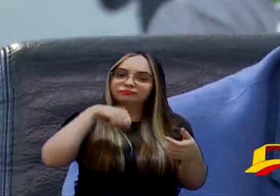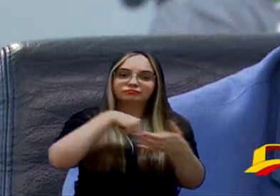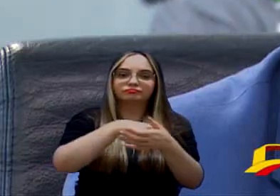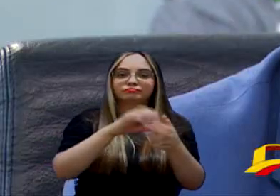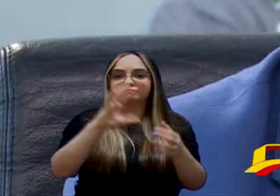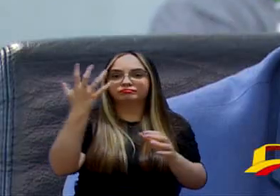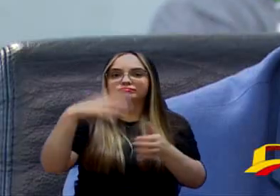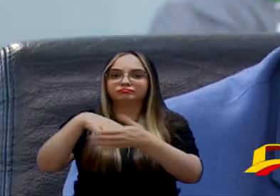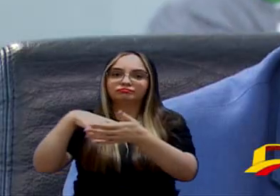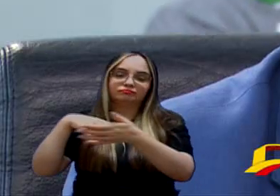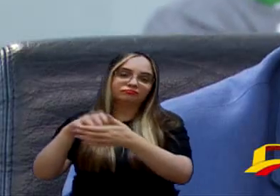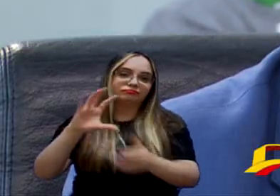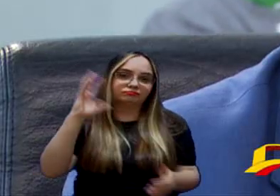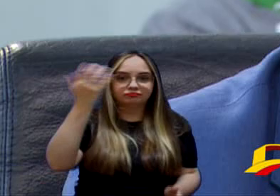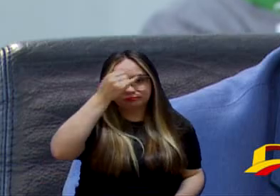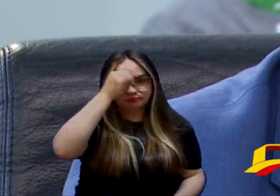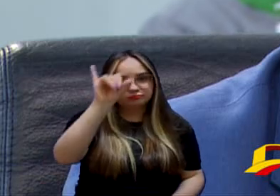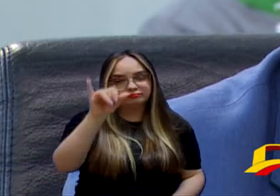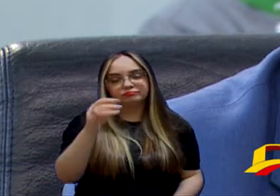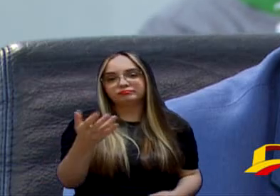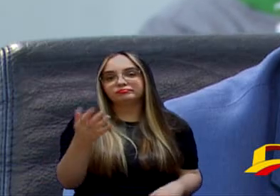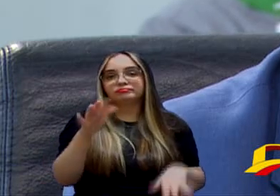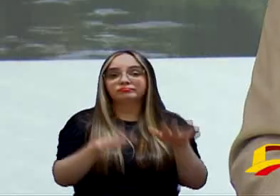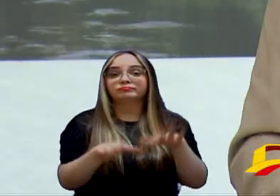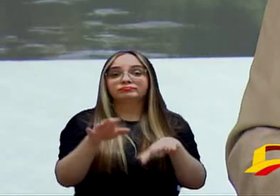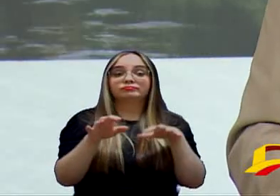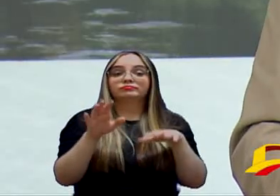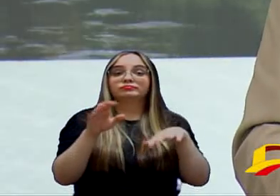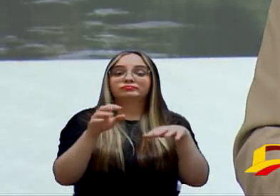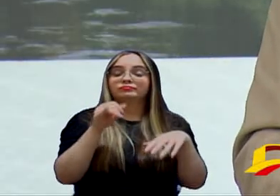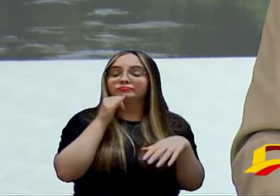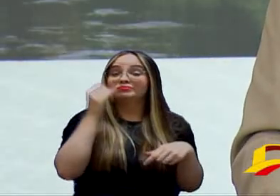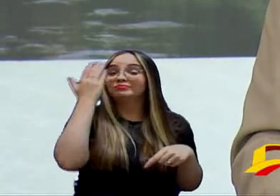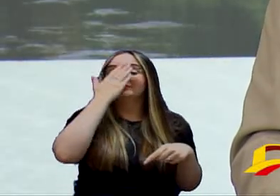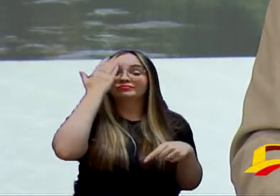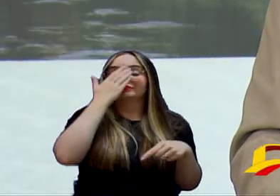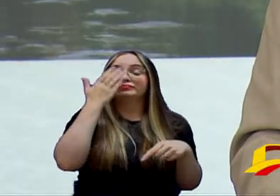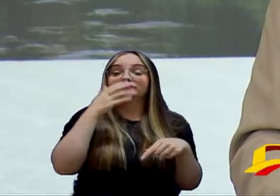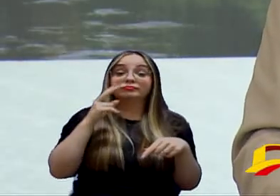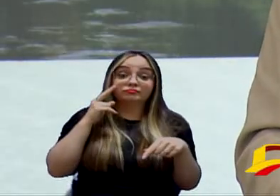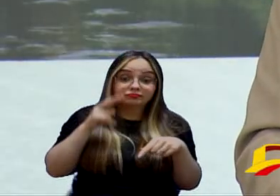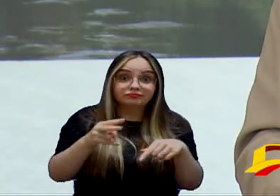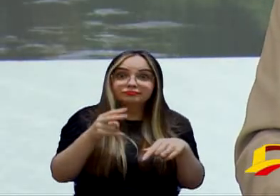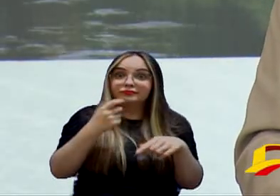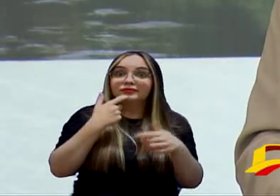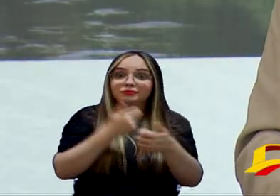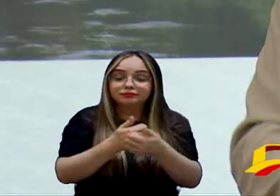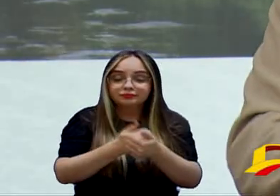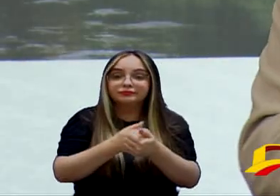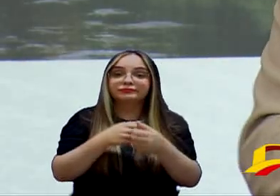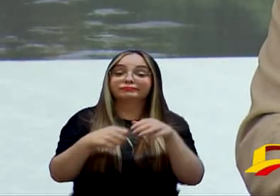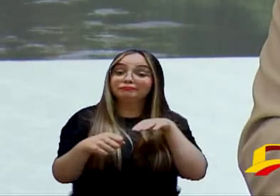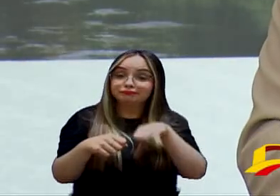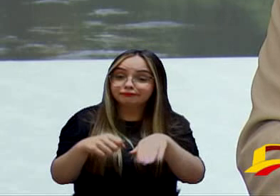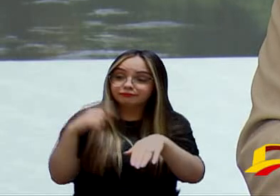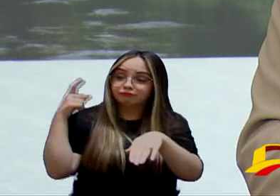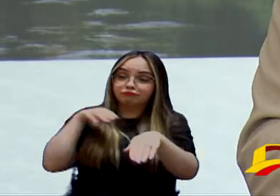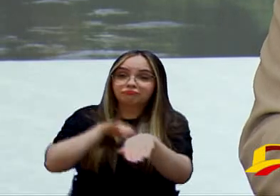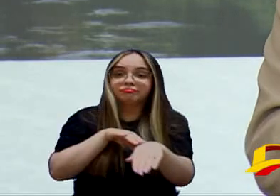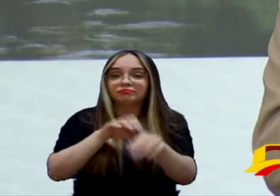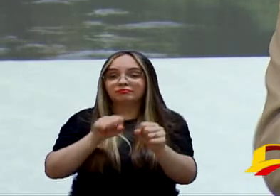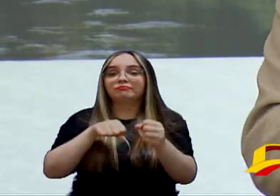até esse freiou em cima seco o carro atrás pode colidir então A ideia é fazer uma pintura em toda a cidade a gente pede ali